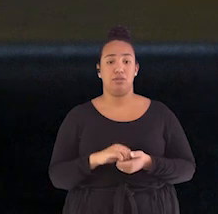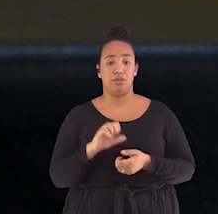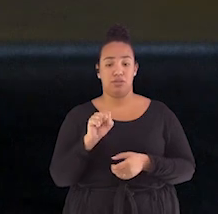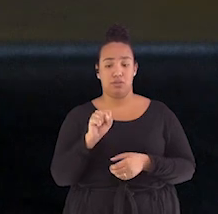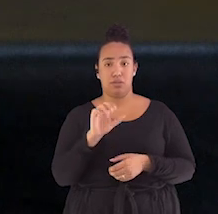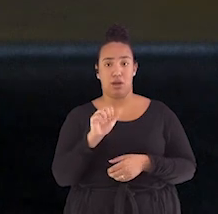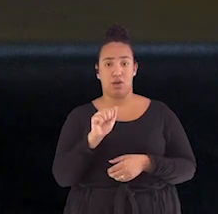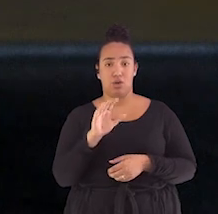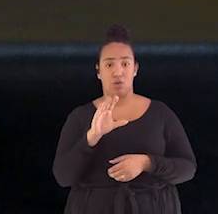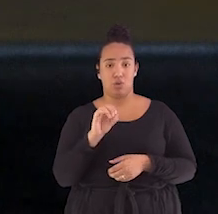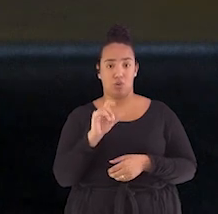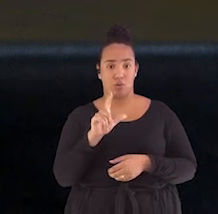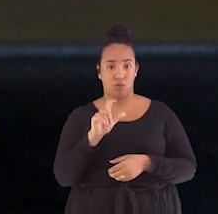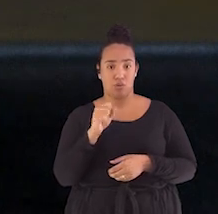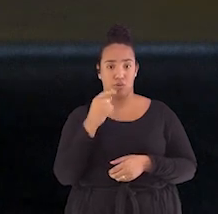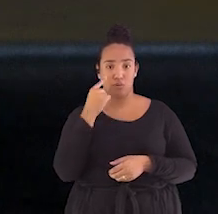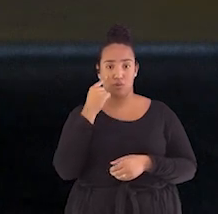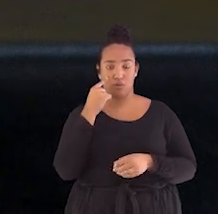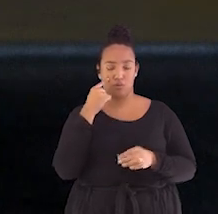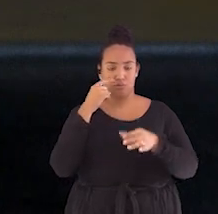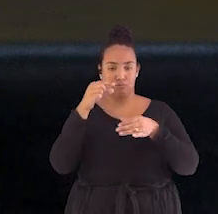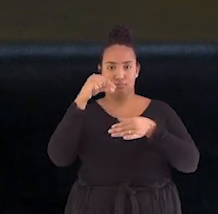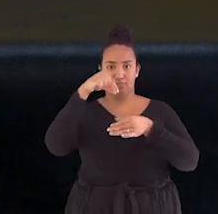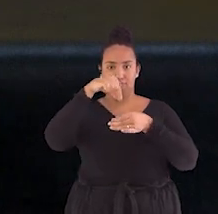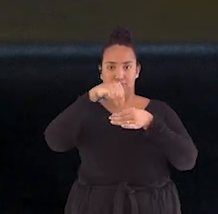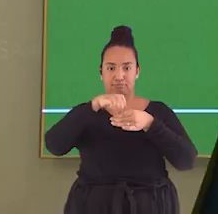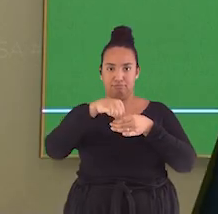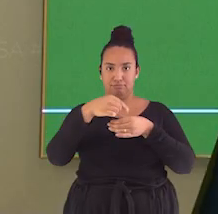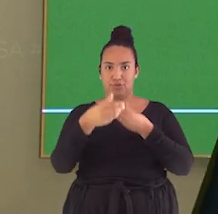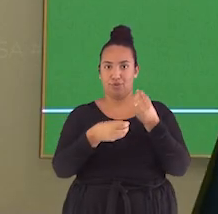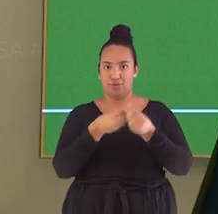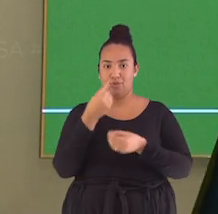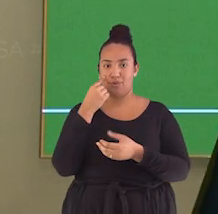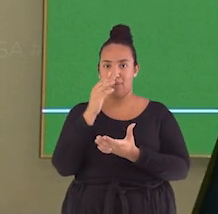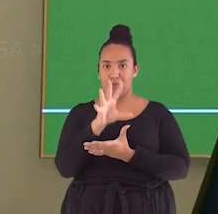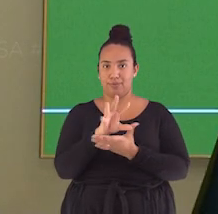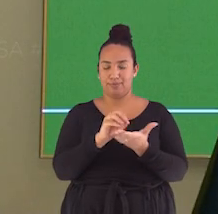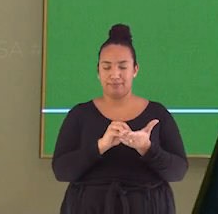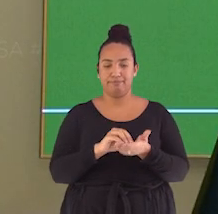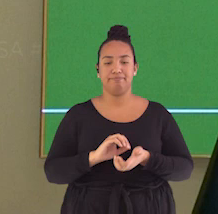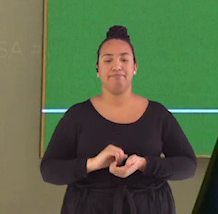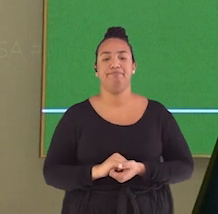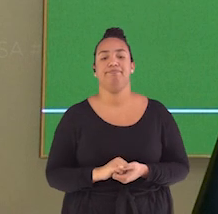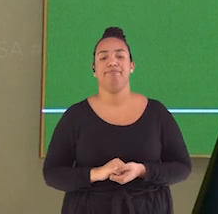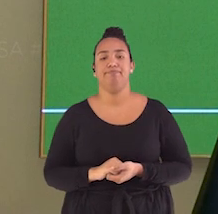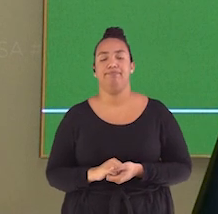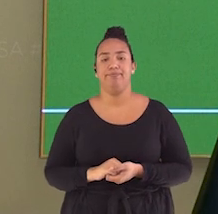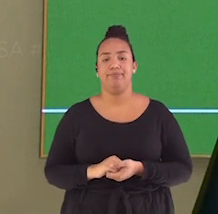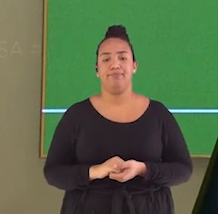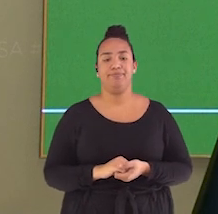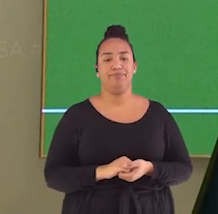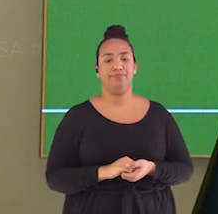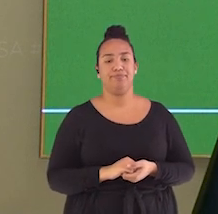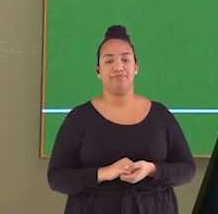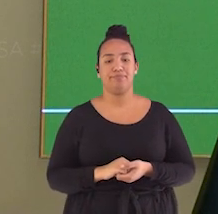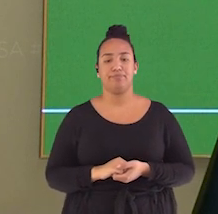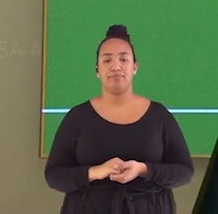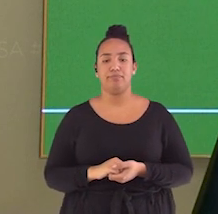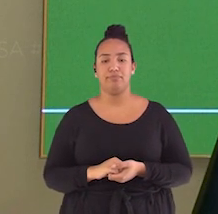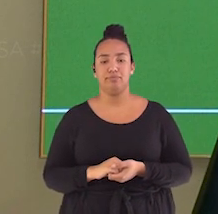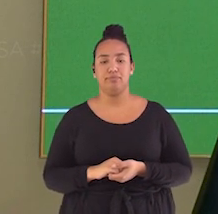que eu coloque na beirada, na pontinha, assim, na verdade, da sacolinha. E,